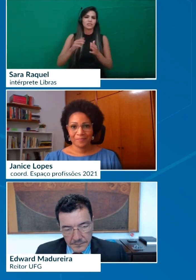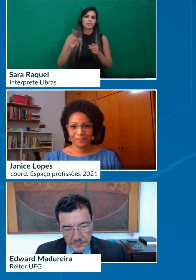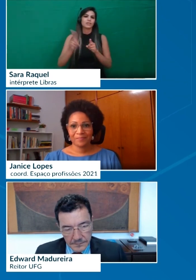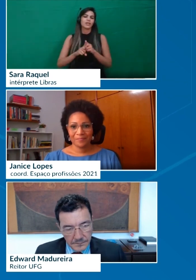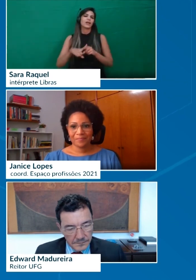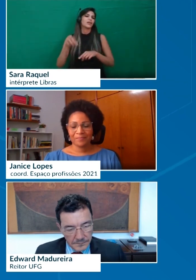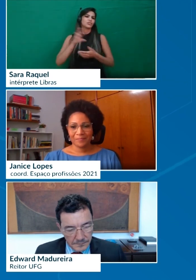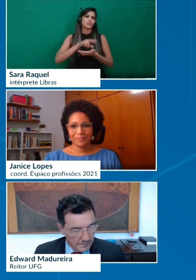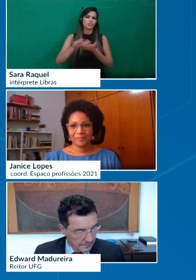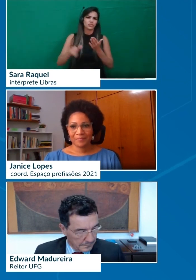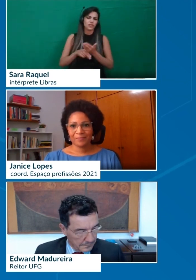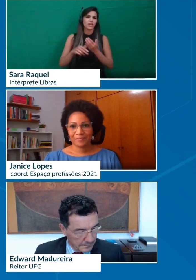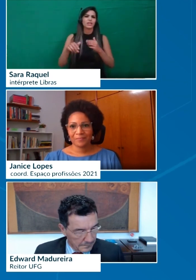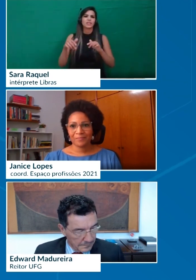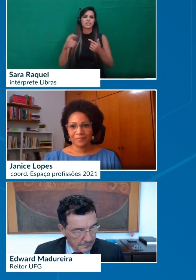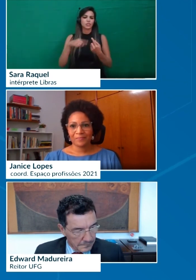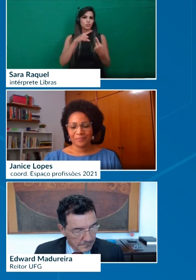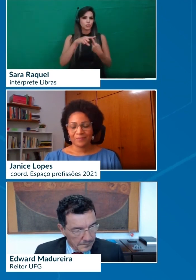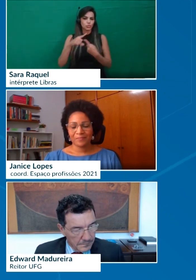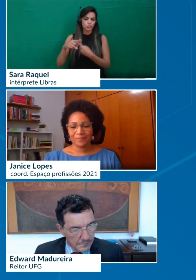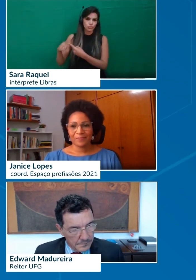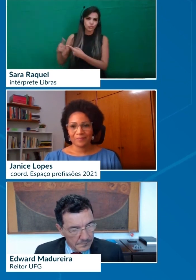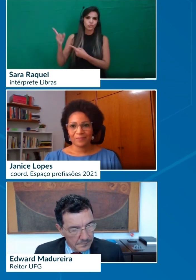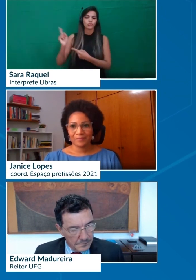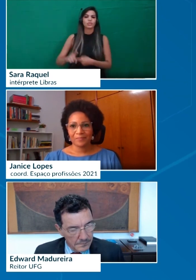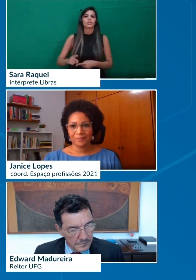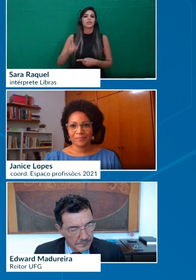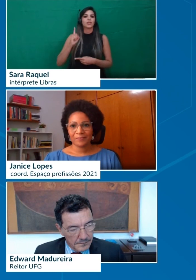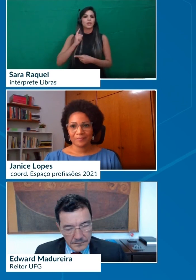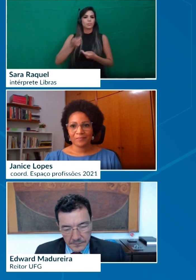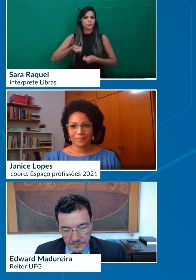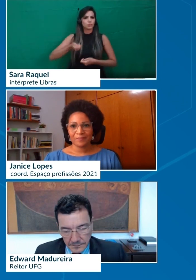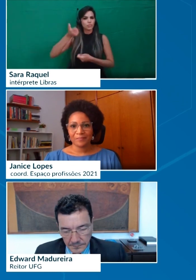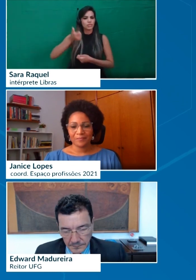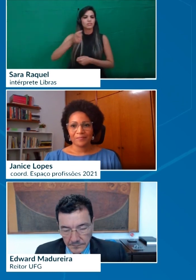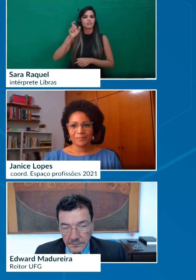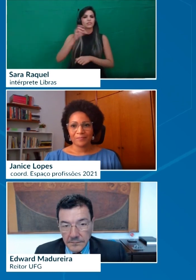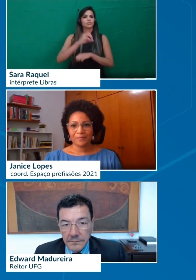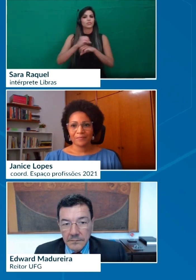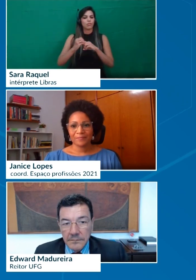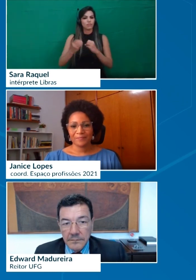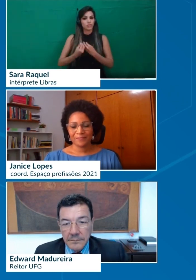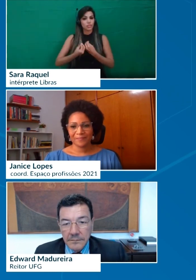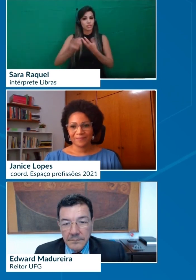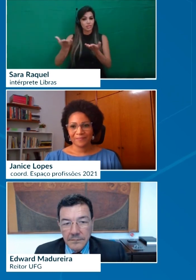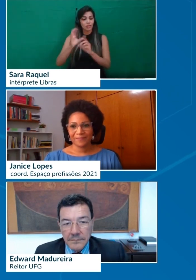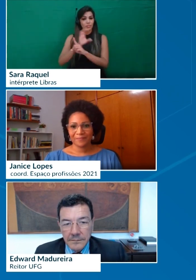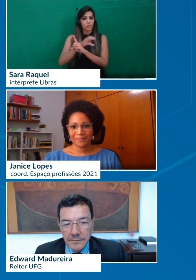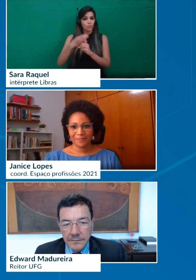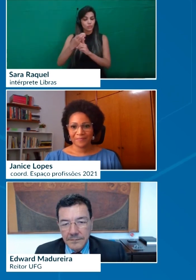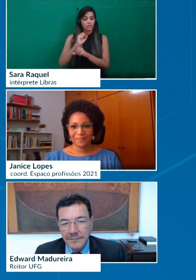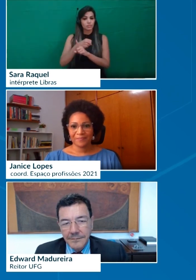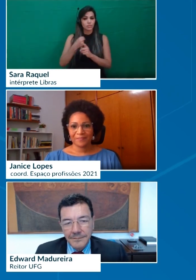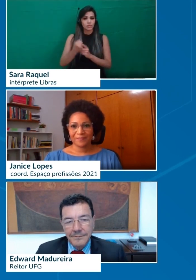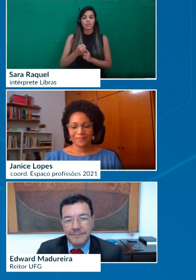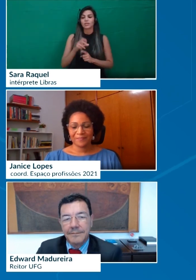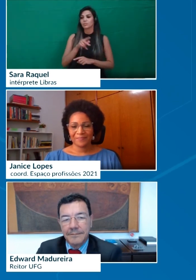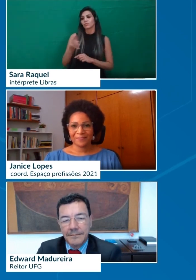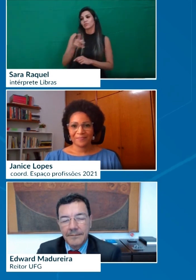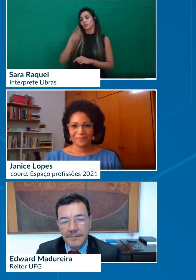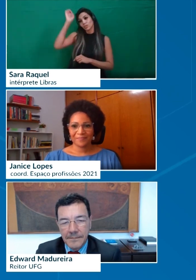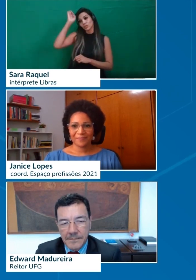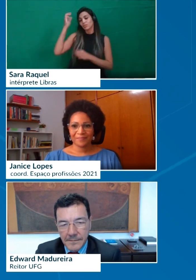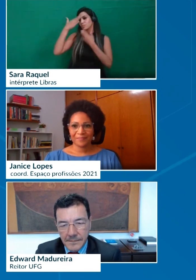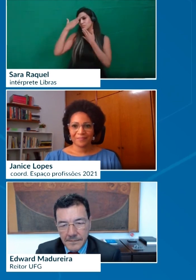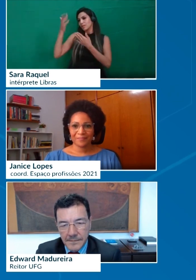a UFG oferece, né, para alunos e para toda a sociedade. Professor Edivar, muito obrigado por ter